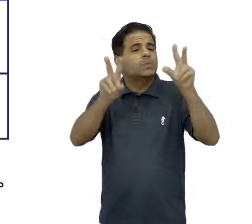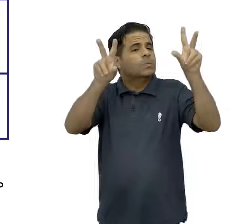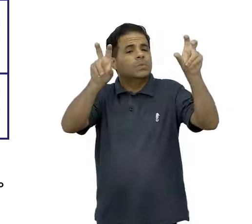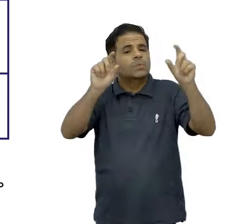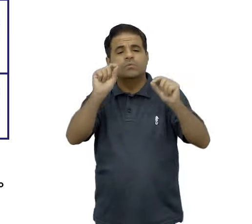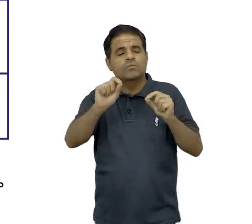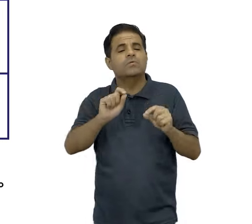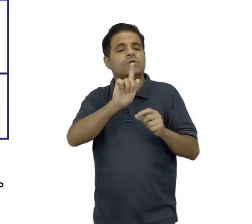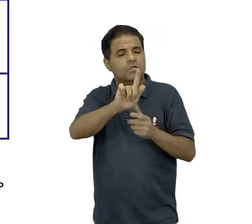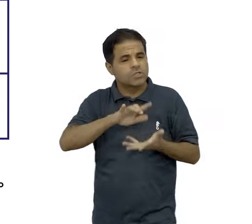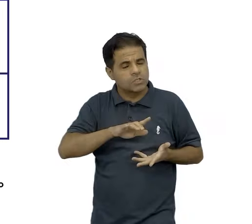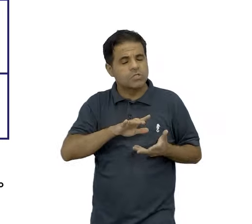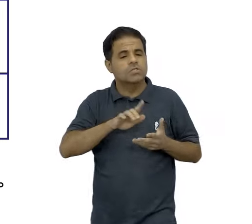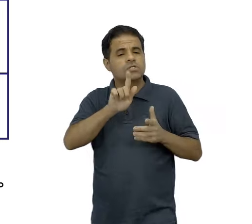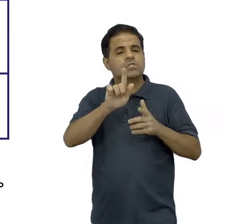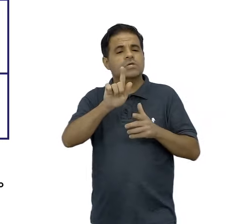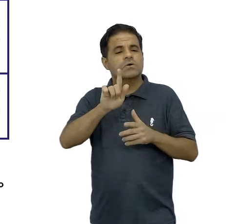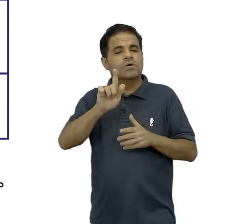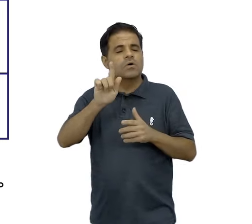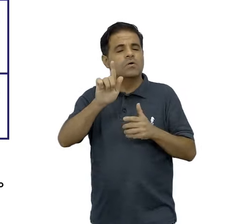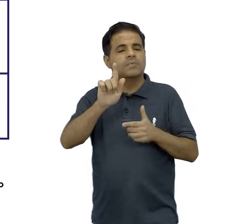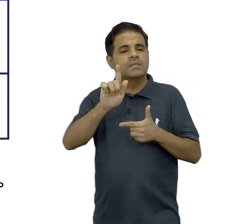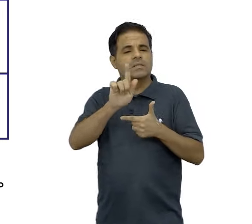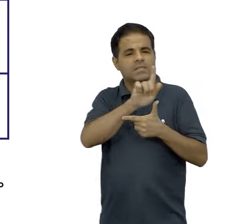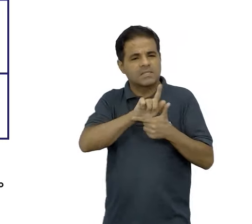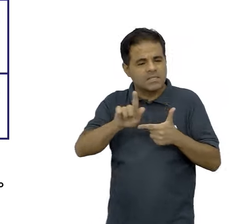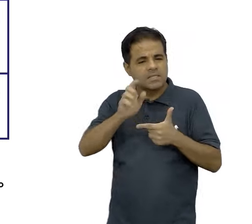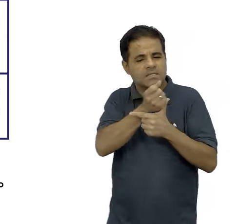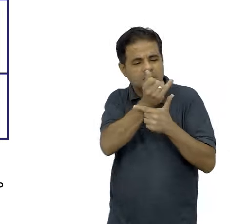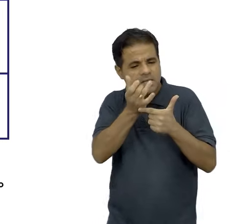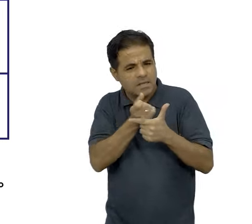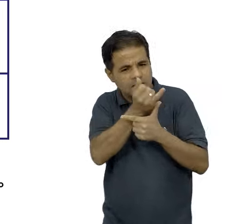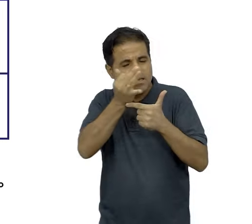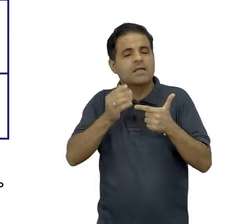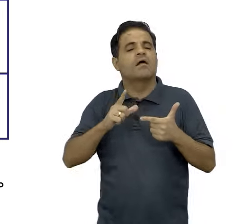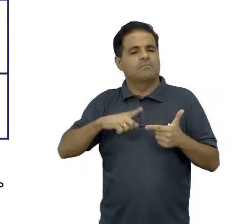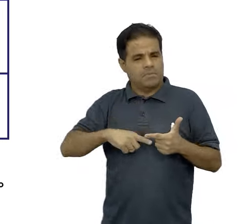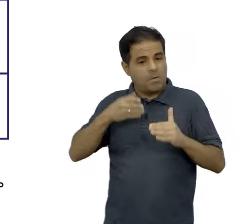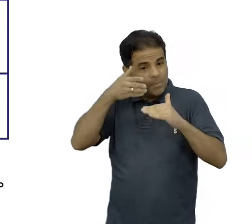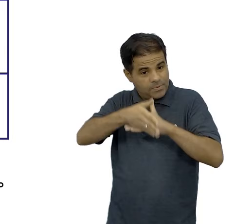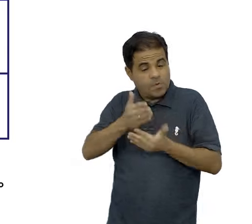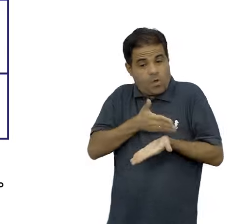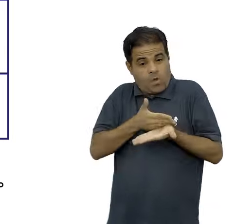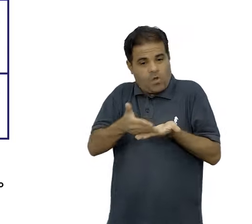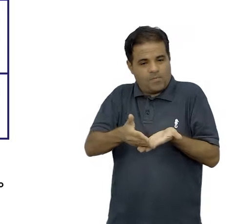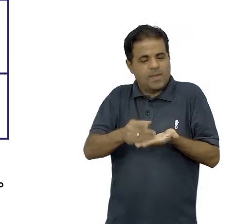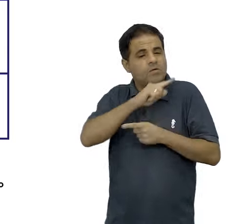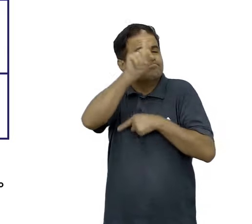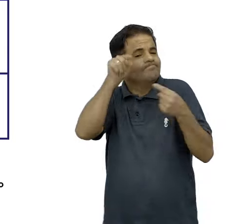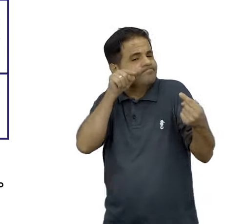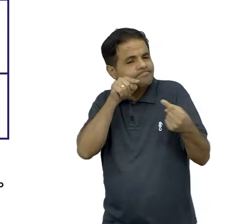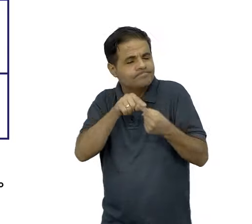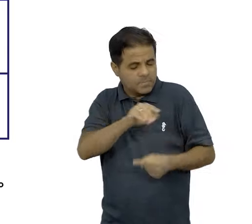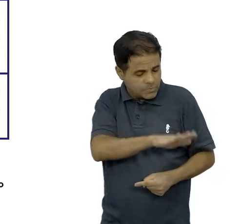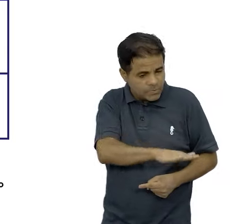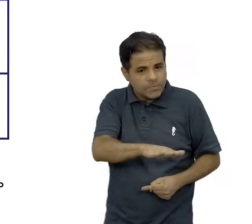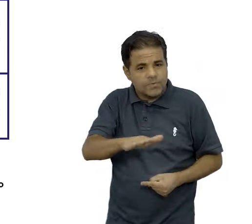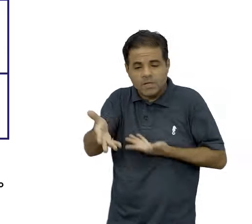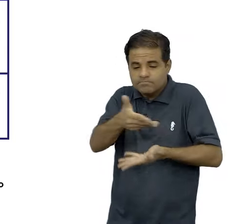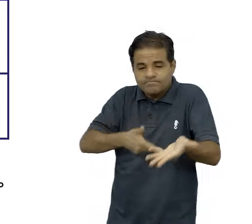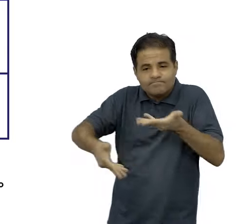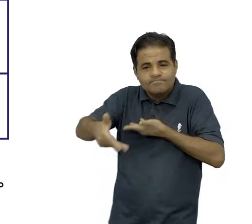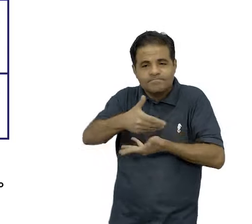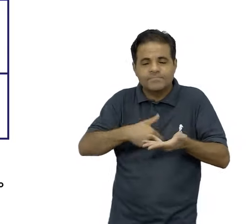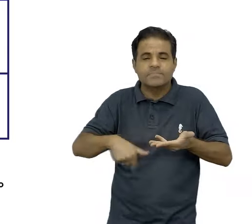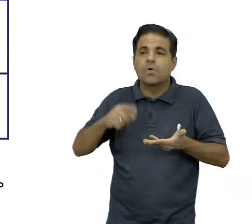temática é geometria, né? Então tem uma introdução à geometria aí, com o objetivo de que as crianças